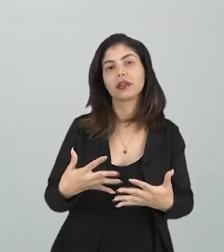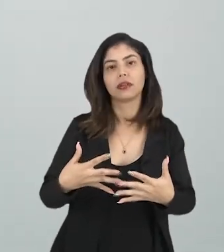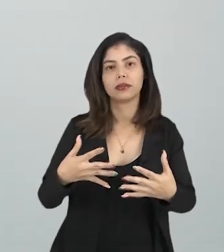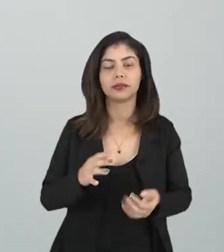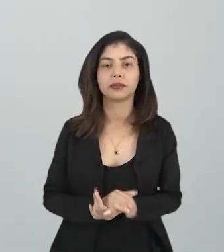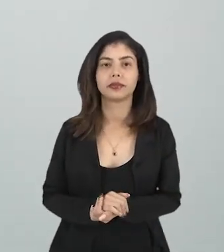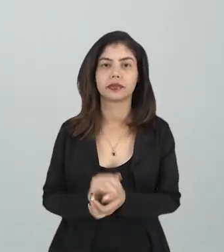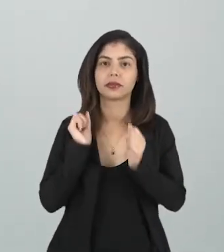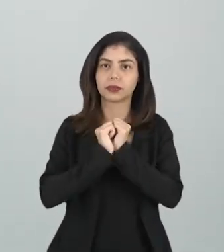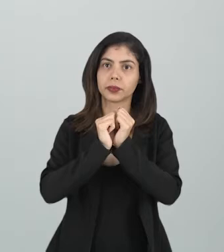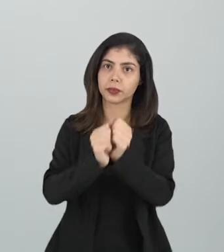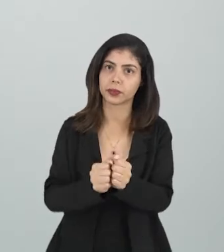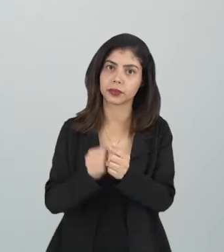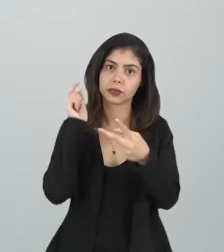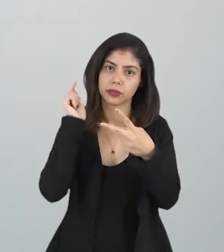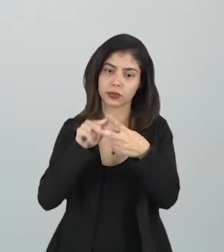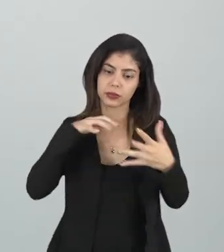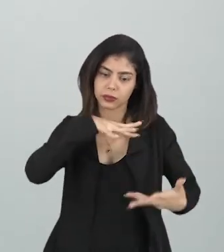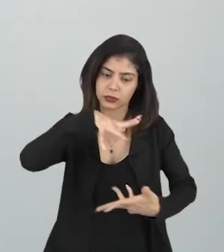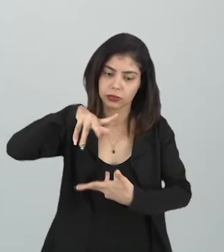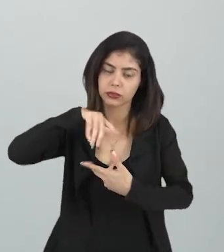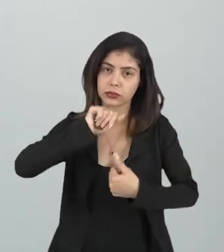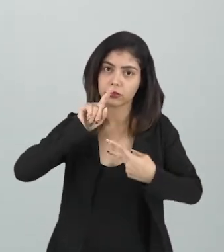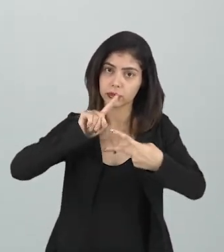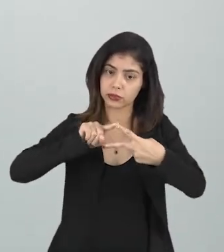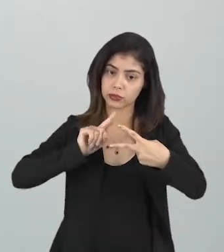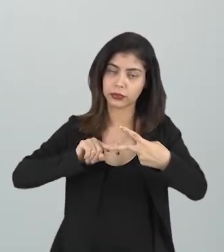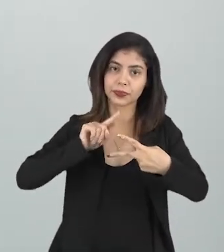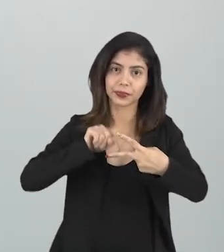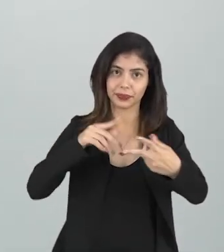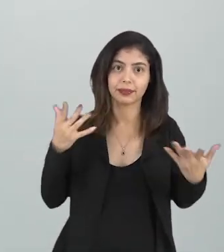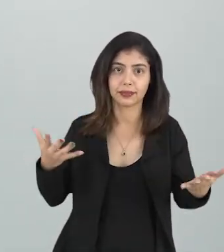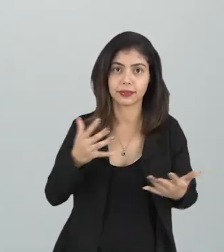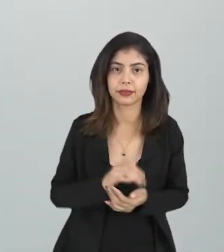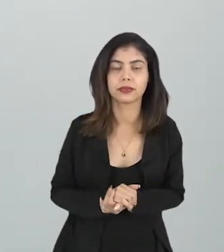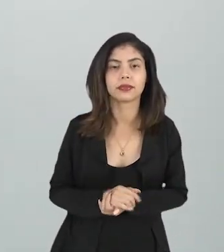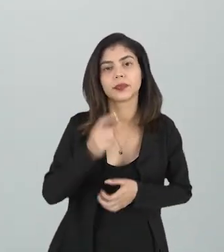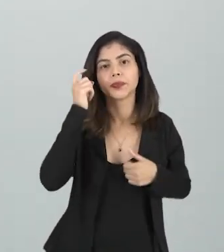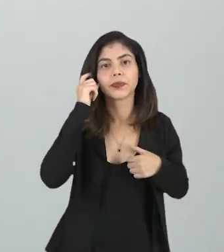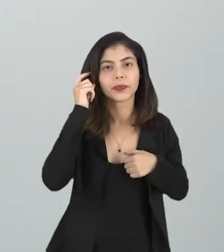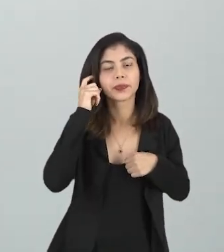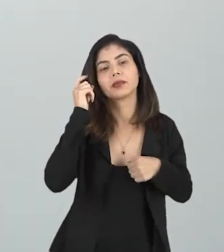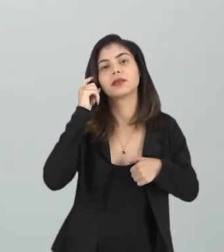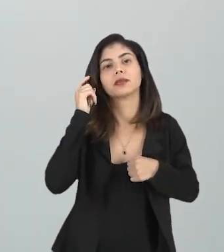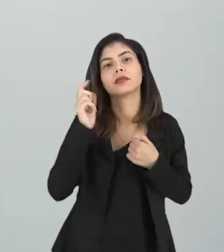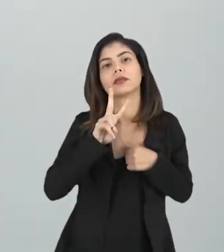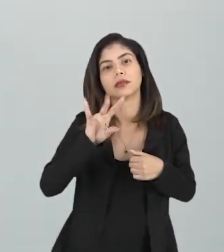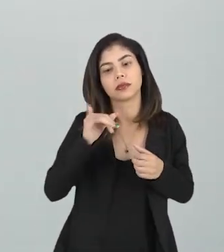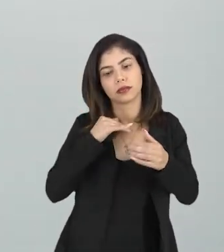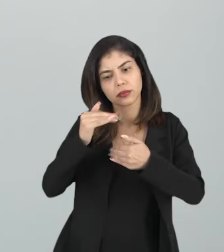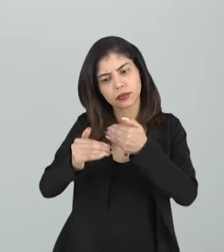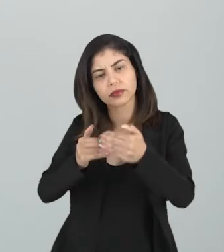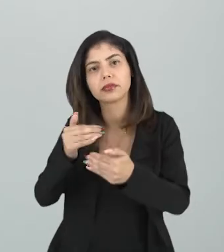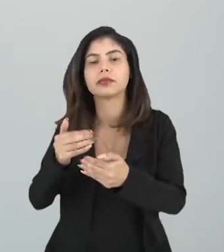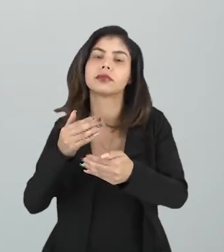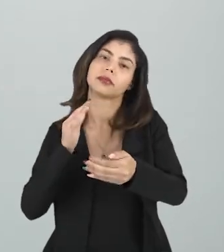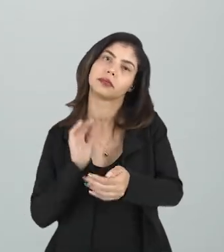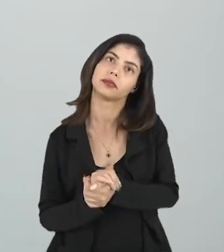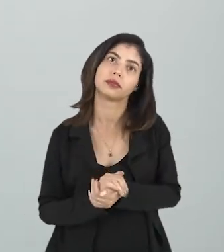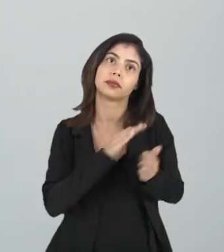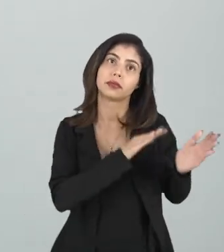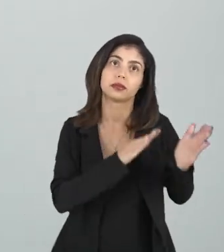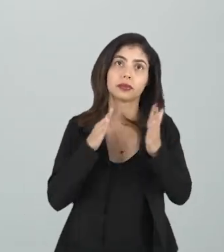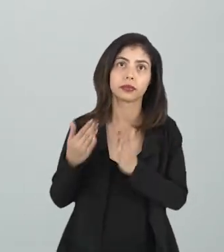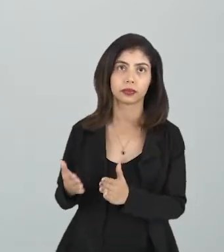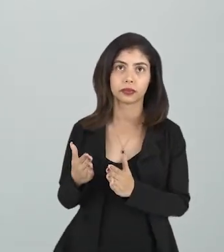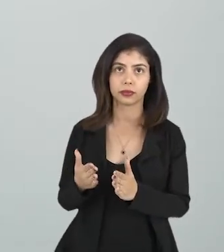simbiose, aquela junção do mundo pagão com cristão, e aí esse pensamento ele vai desenvolver por boa parte